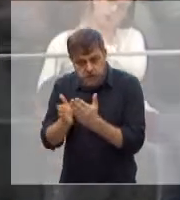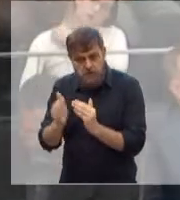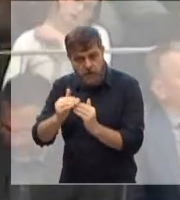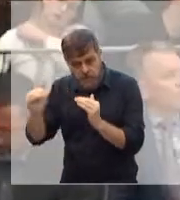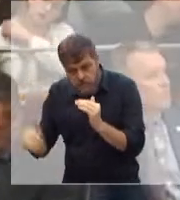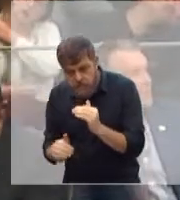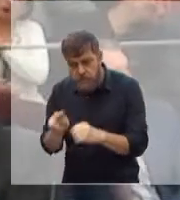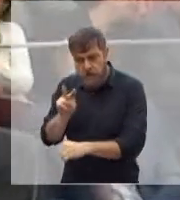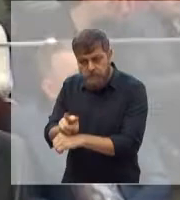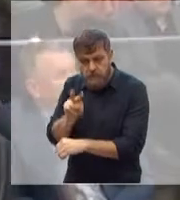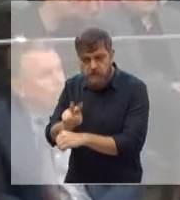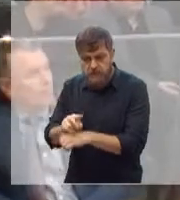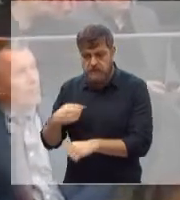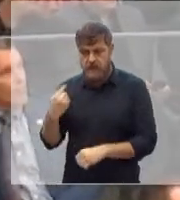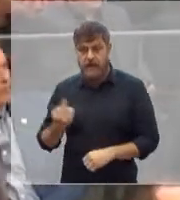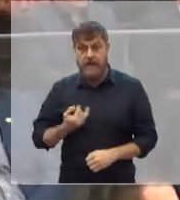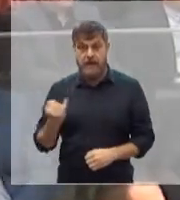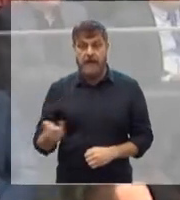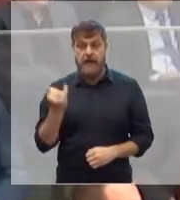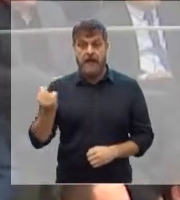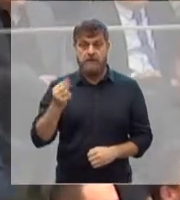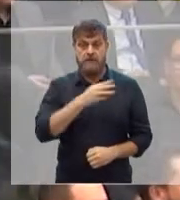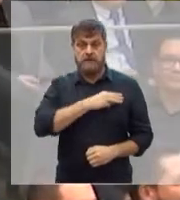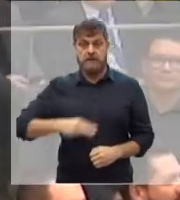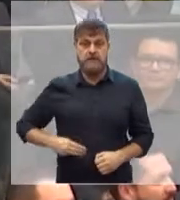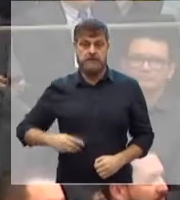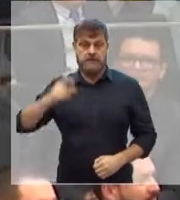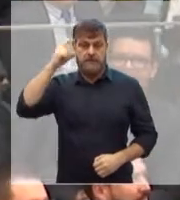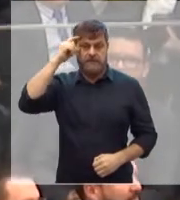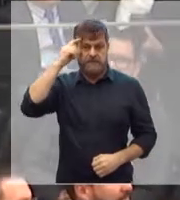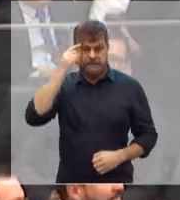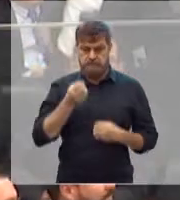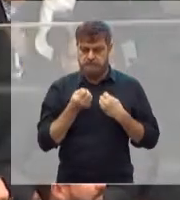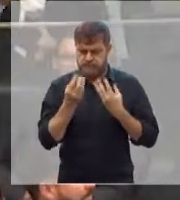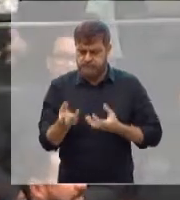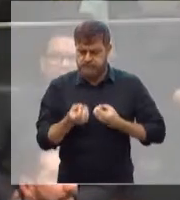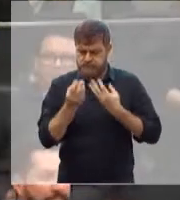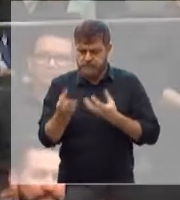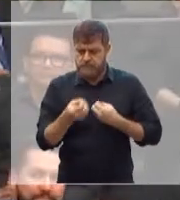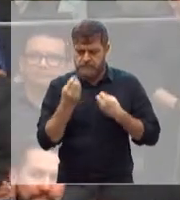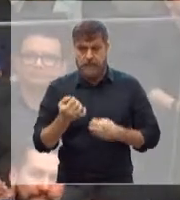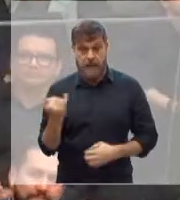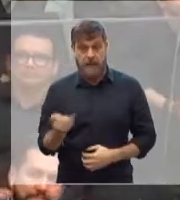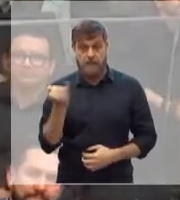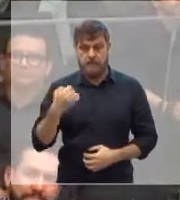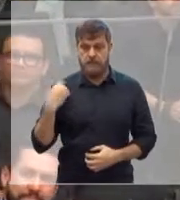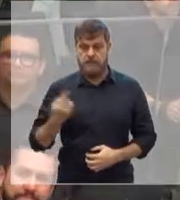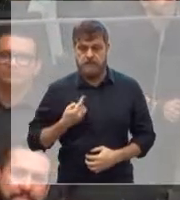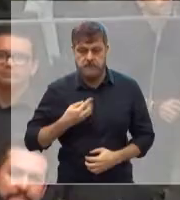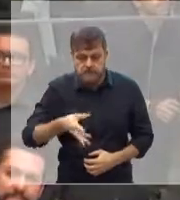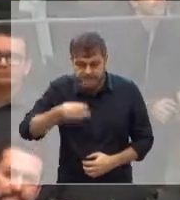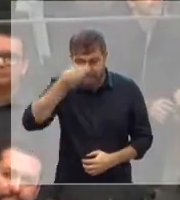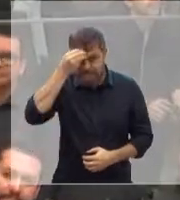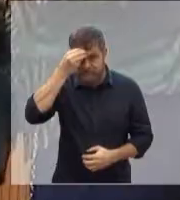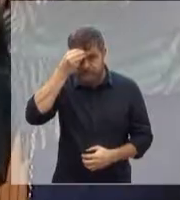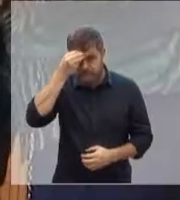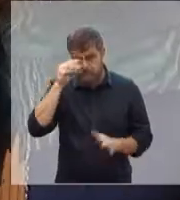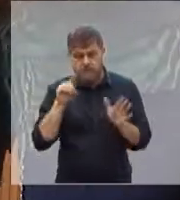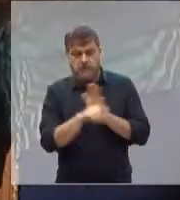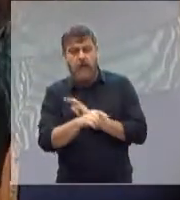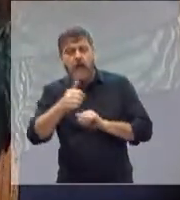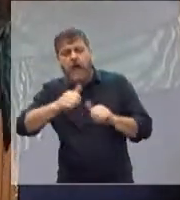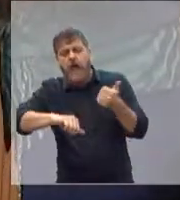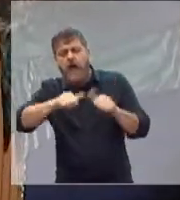Por isso que é importante nós ouvirmos o que a ministra tem a dizer. É muito importante essa percepção. De uma maneira geral,